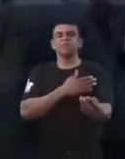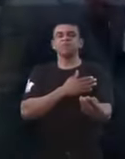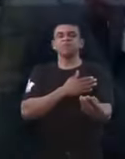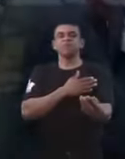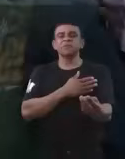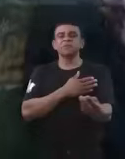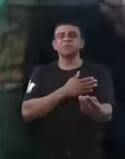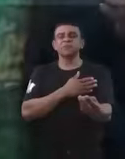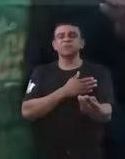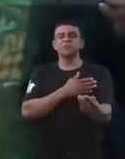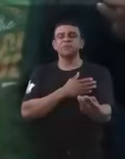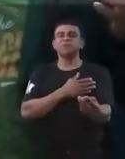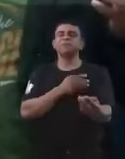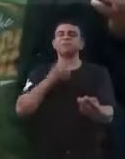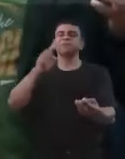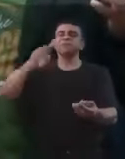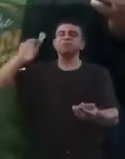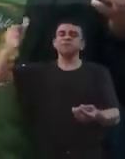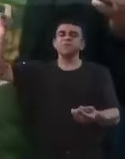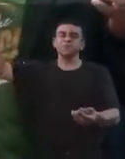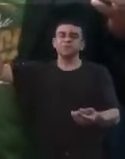Leva-nos a perdoar nessa tarde.